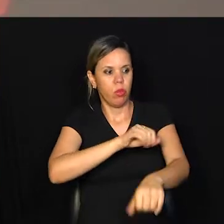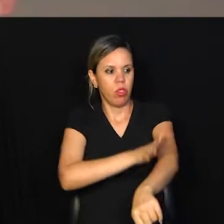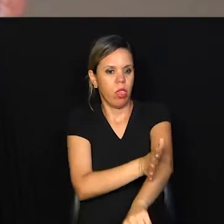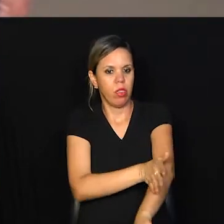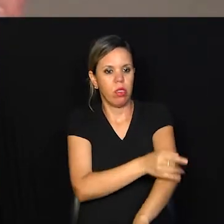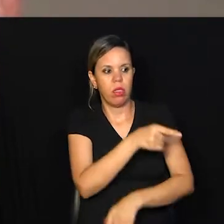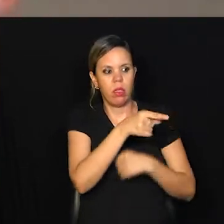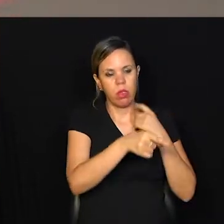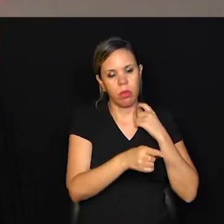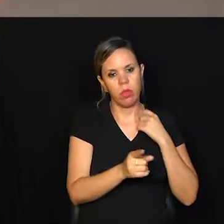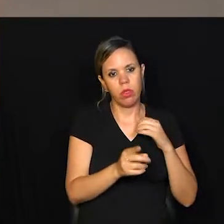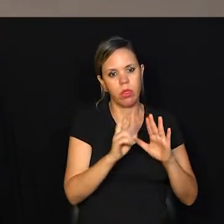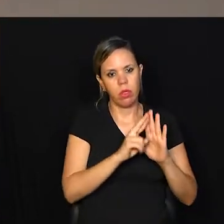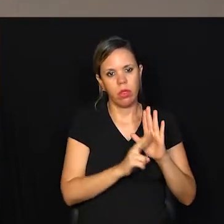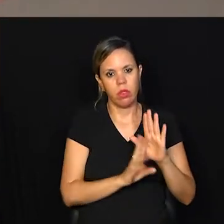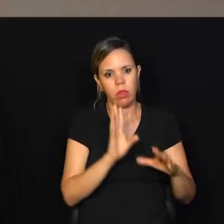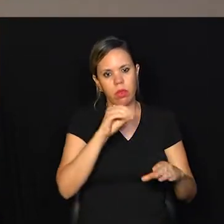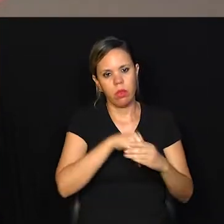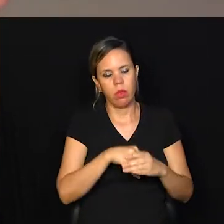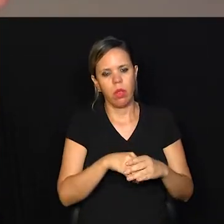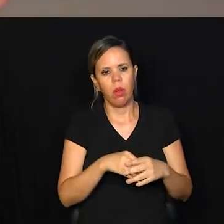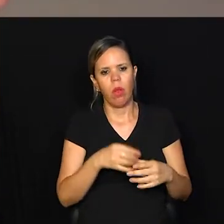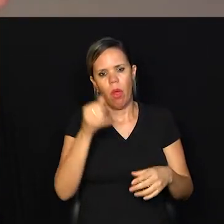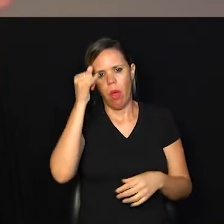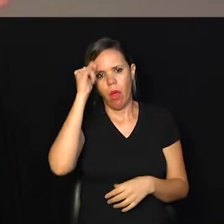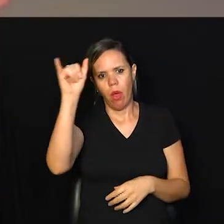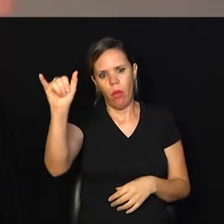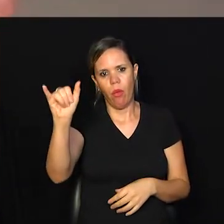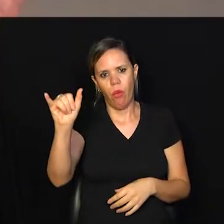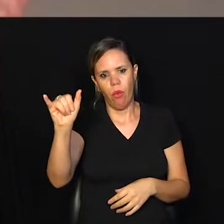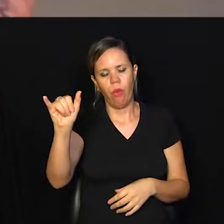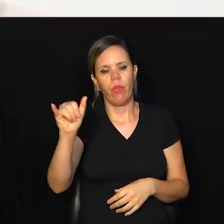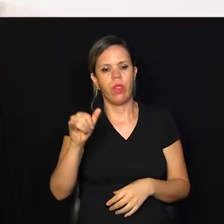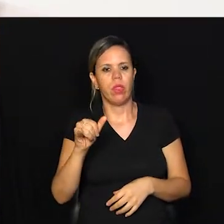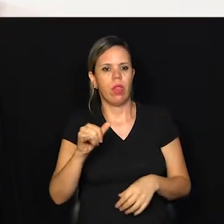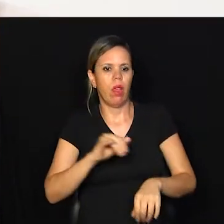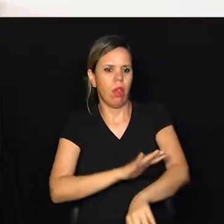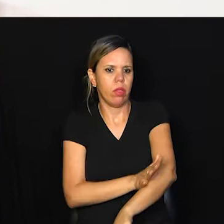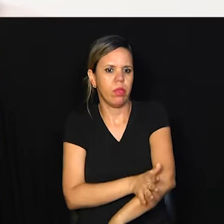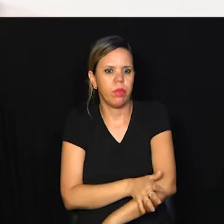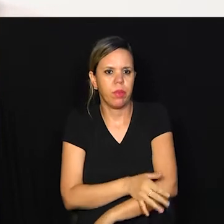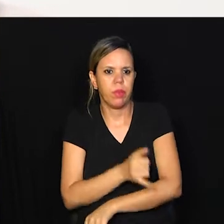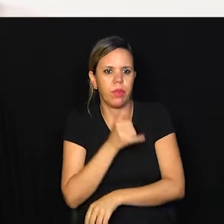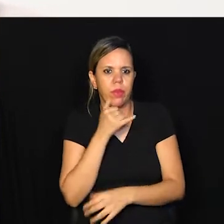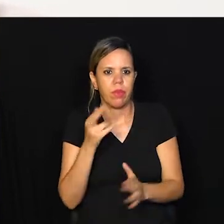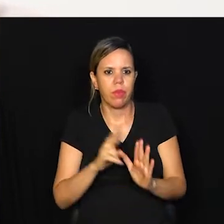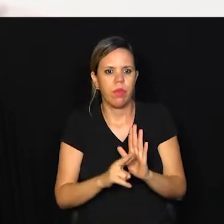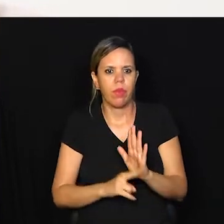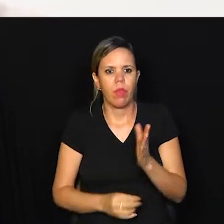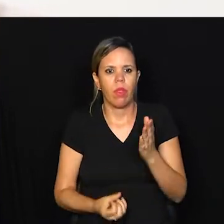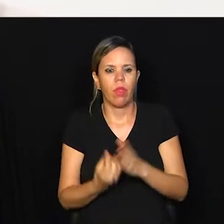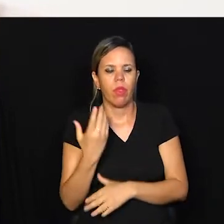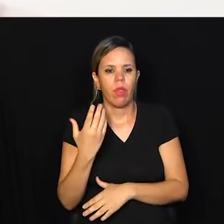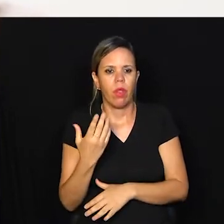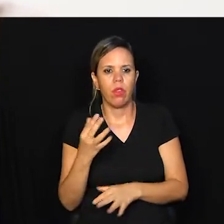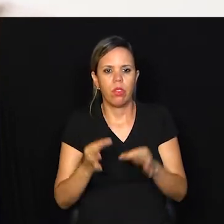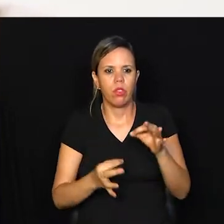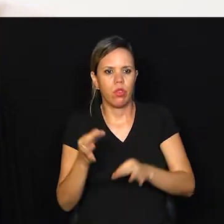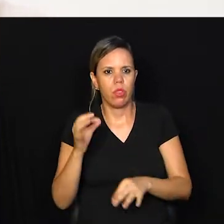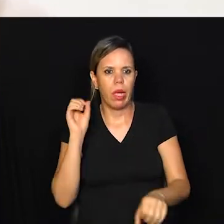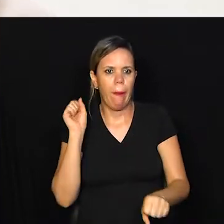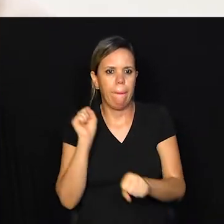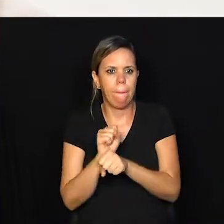daquele ambiente, do que propriamente combater o racismo. A FIFA hoje impôs uma regra, se acontecer casos assim, o juiz tem que parar o